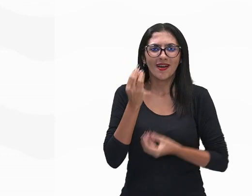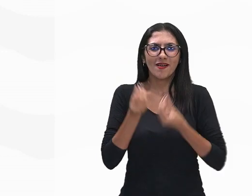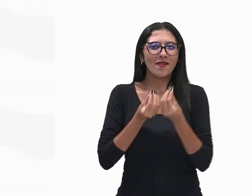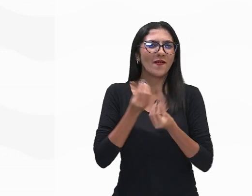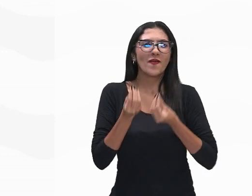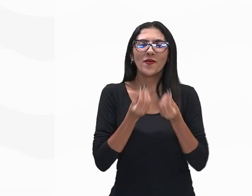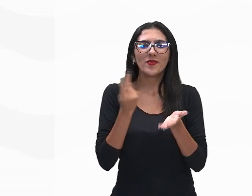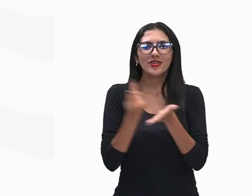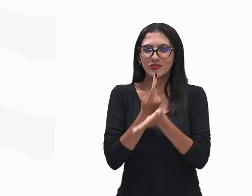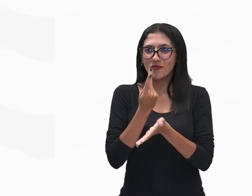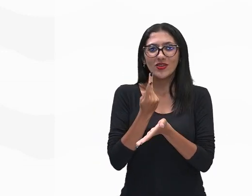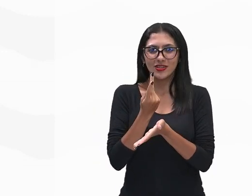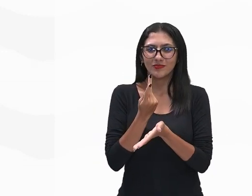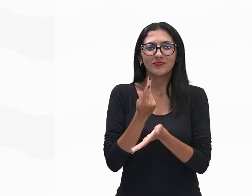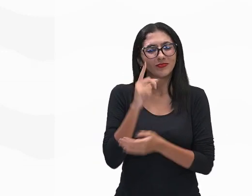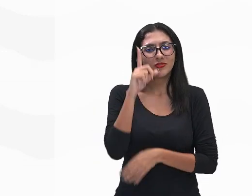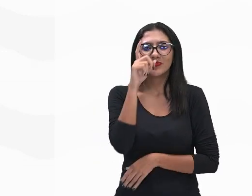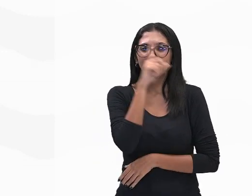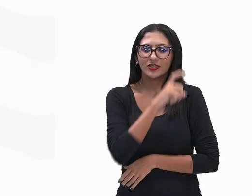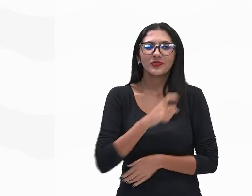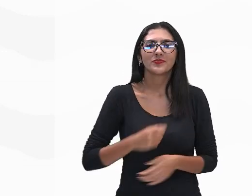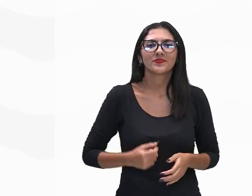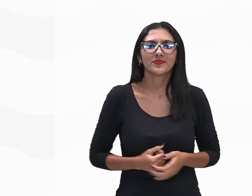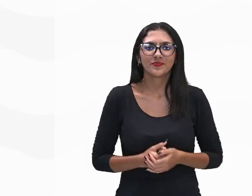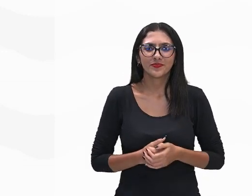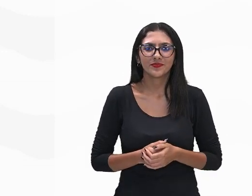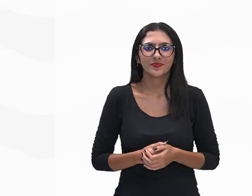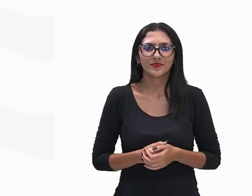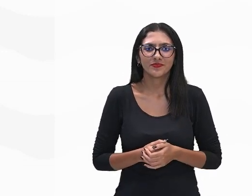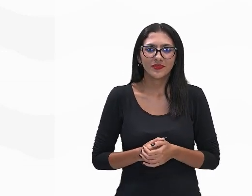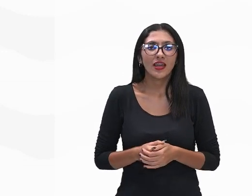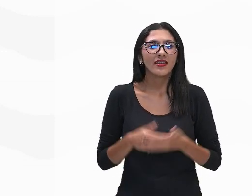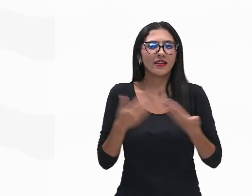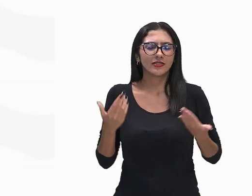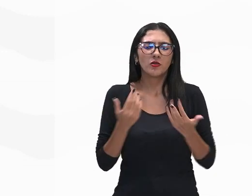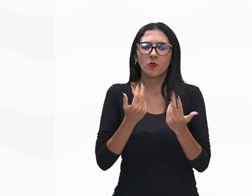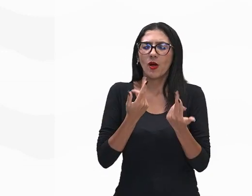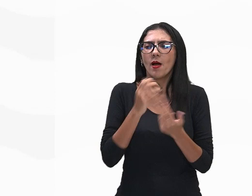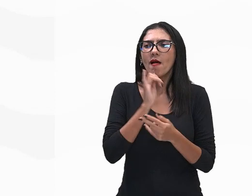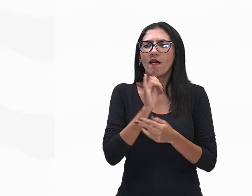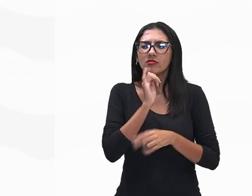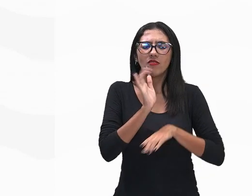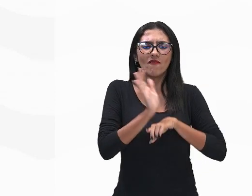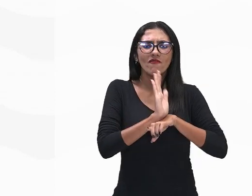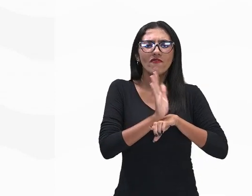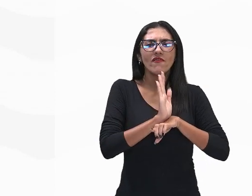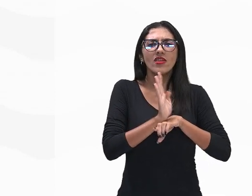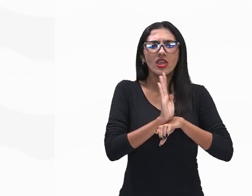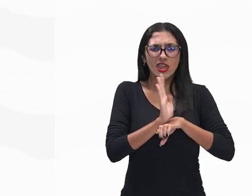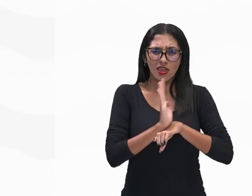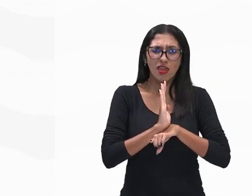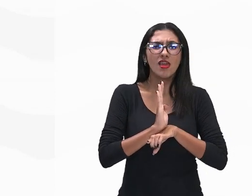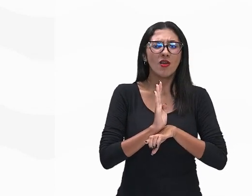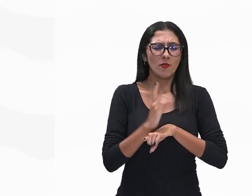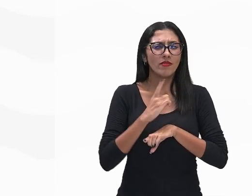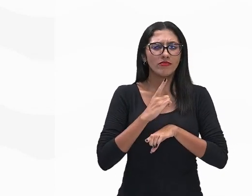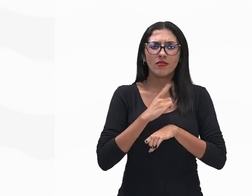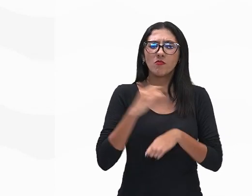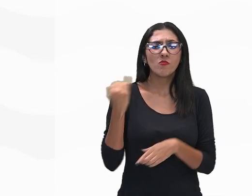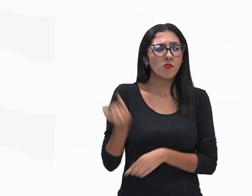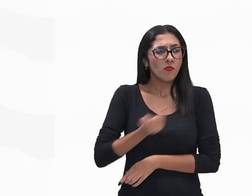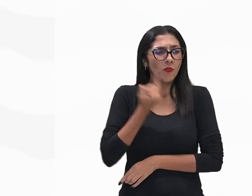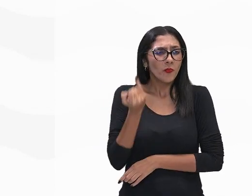mudanças inesperadas. E assim, turma, como os heróis dos filmes, é essencial, é